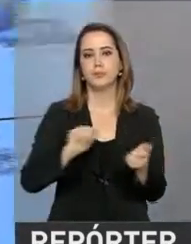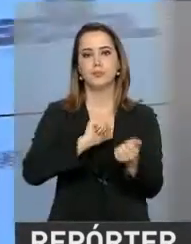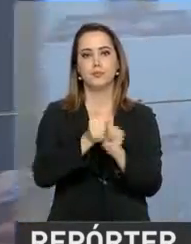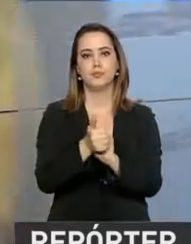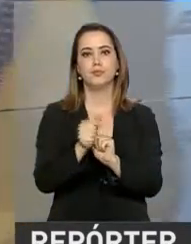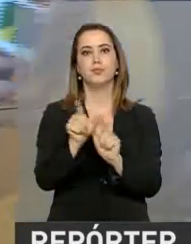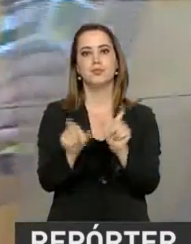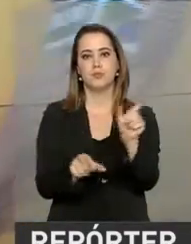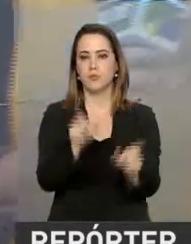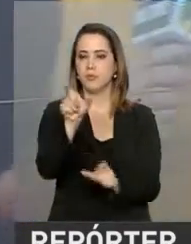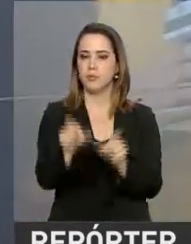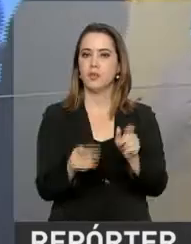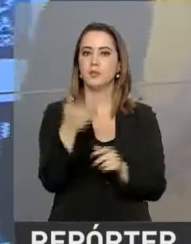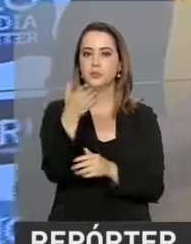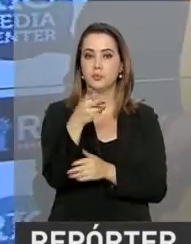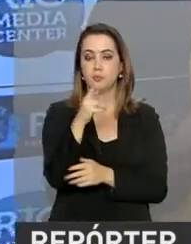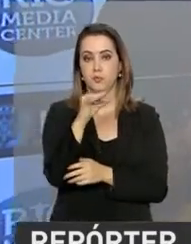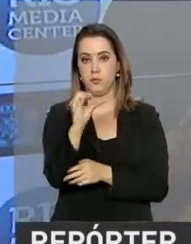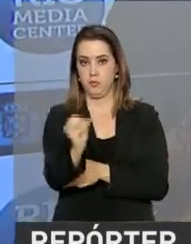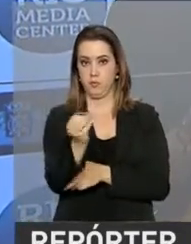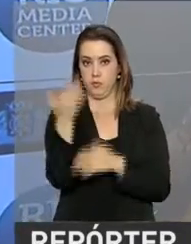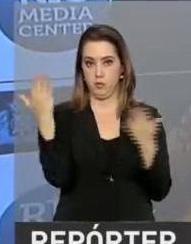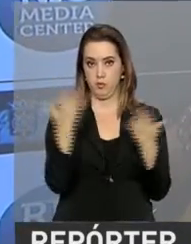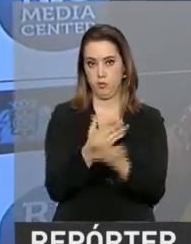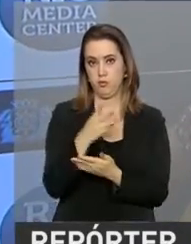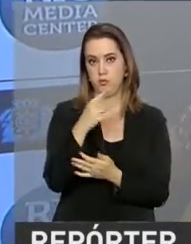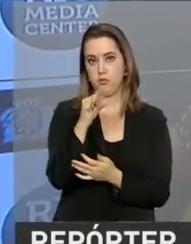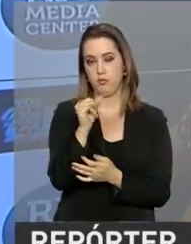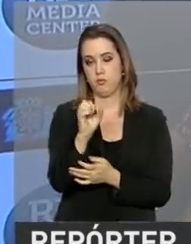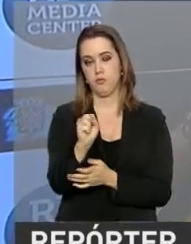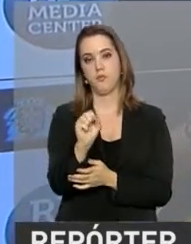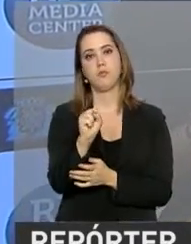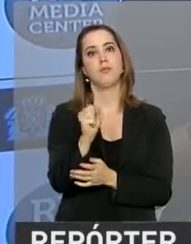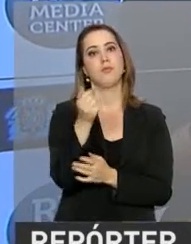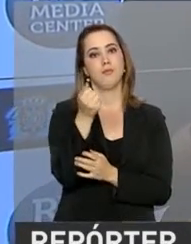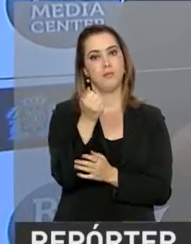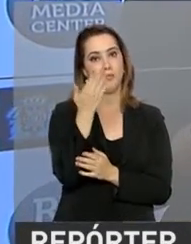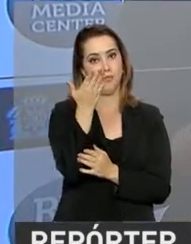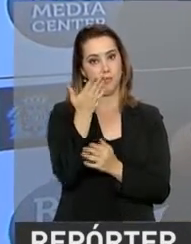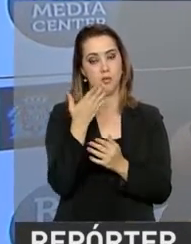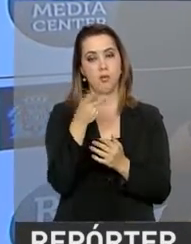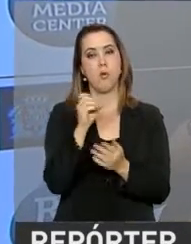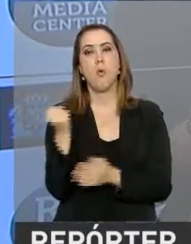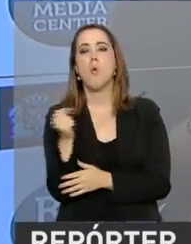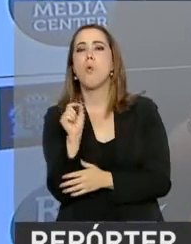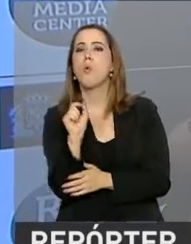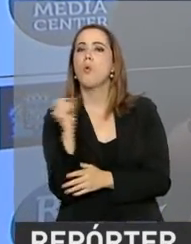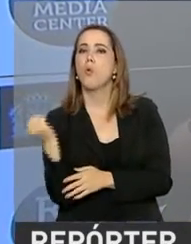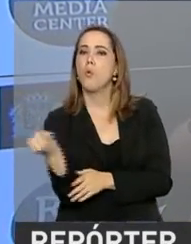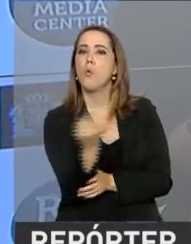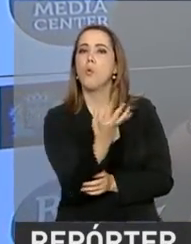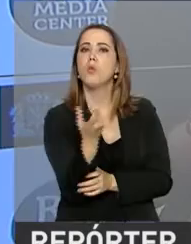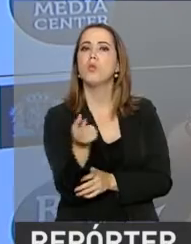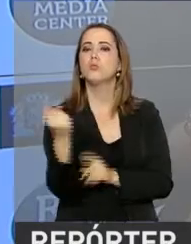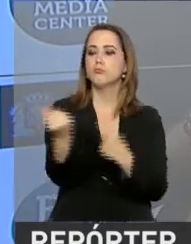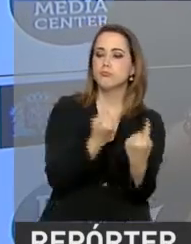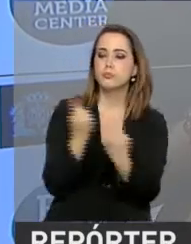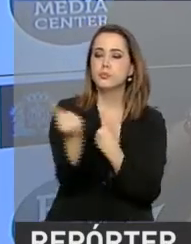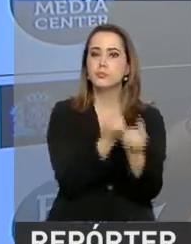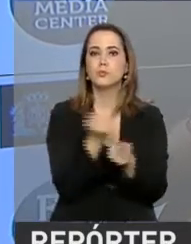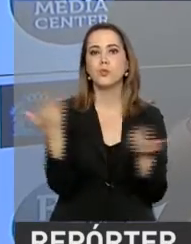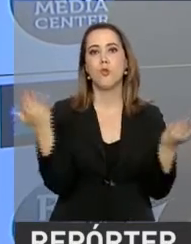rio de janeiro falar com a repórter thaís guedes que tem as informações para a gente ou thaíssa quantas pessoas devem passar pelo galeão hoje